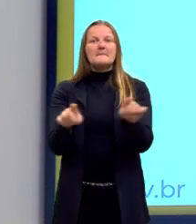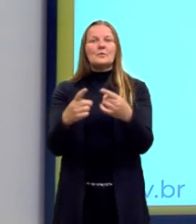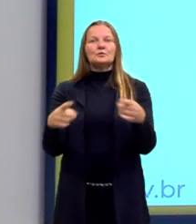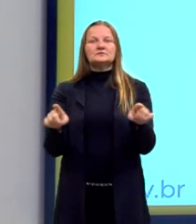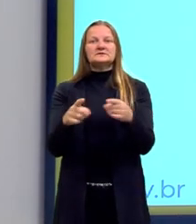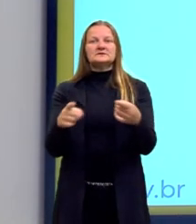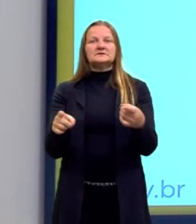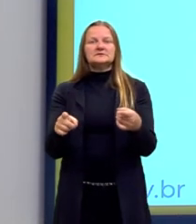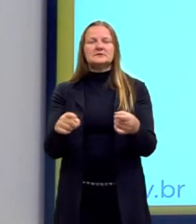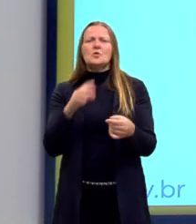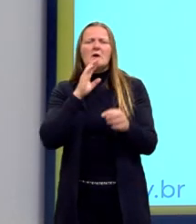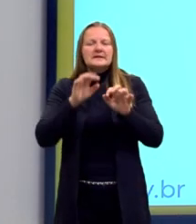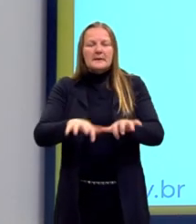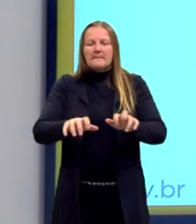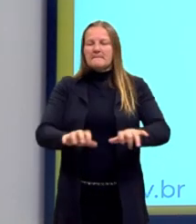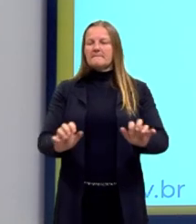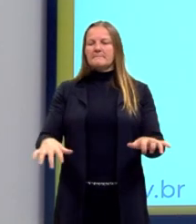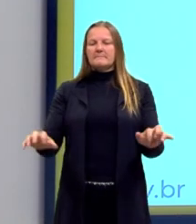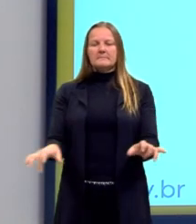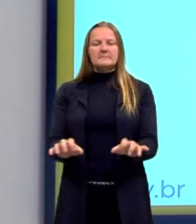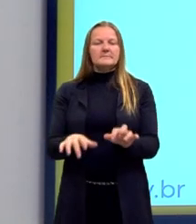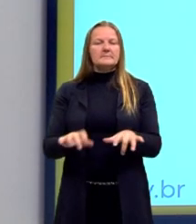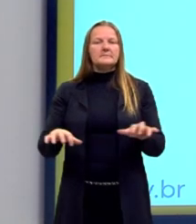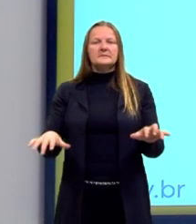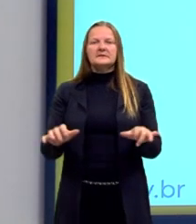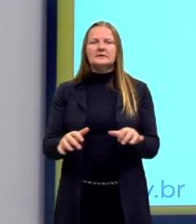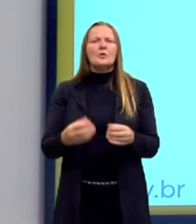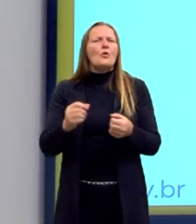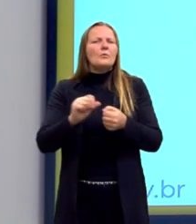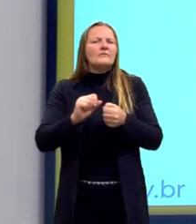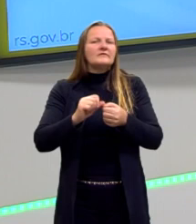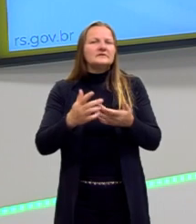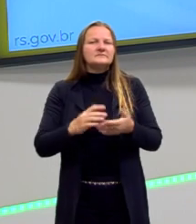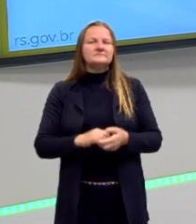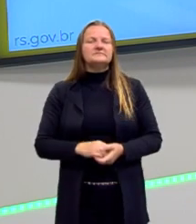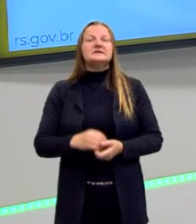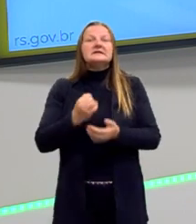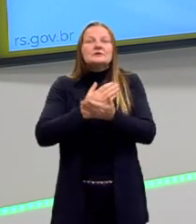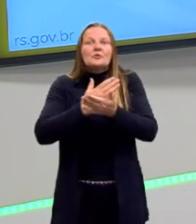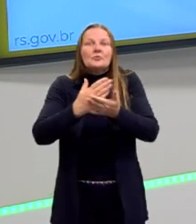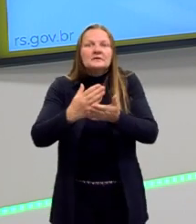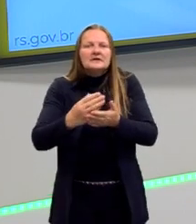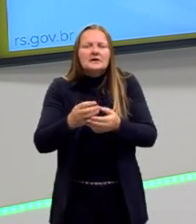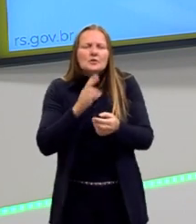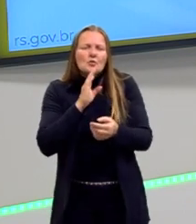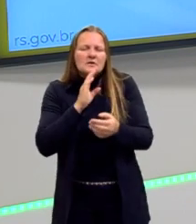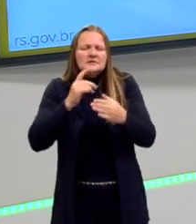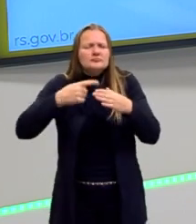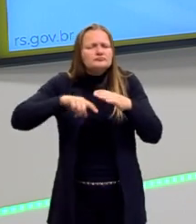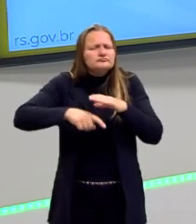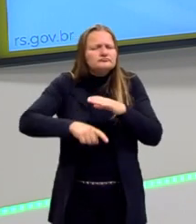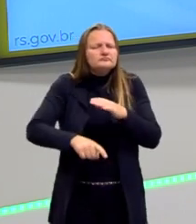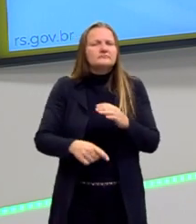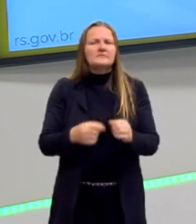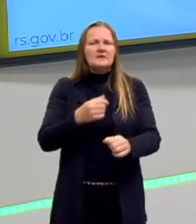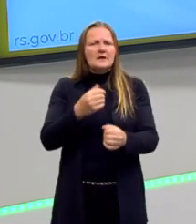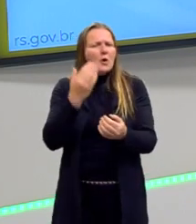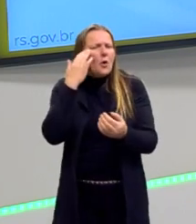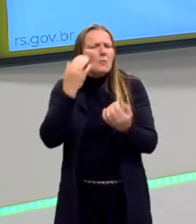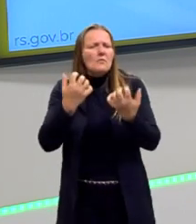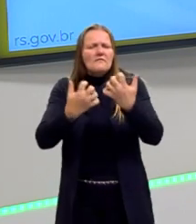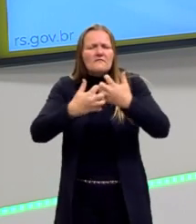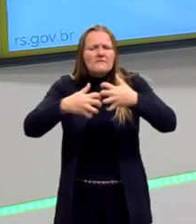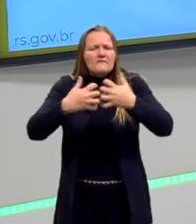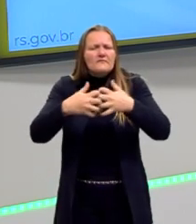você não conhece piano conhece instrumento uma guitarra Se você começar a conhecer Esse instrumento saber como ele é